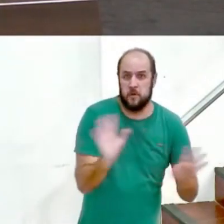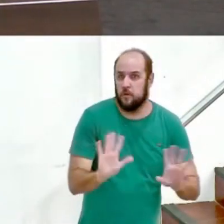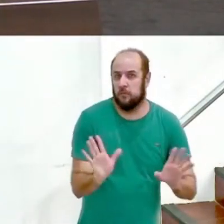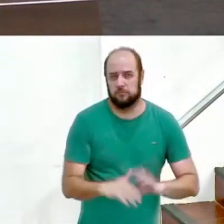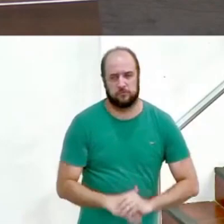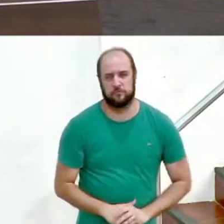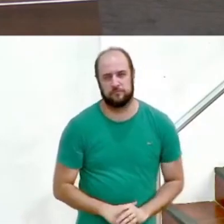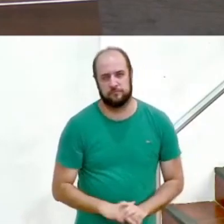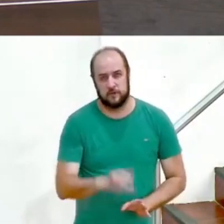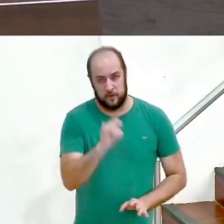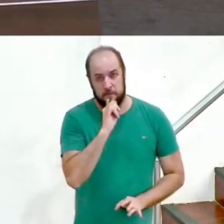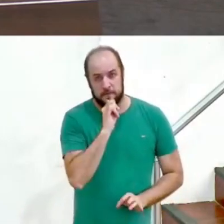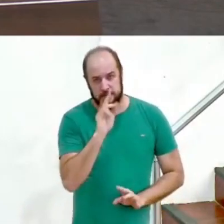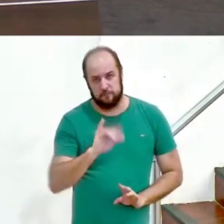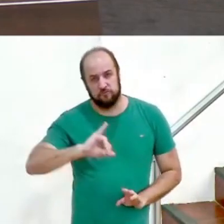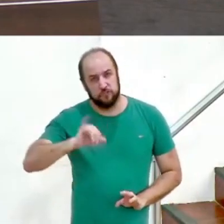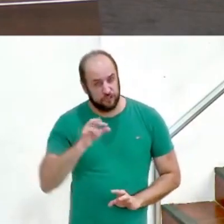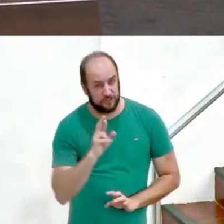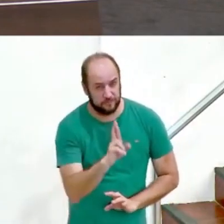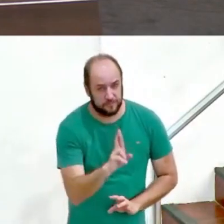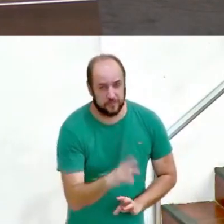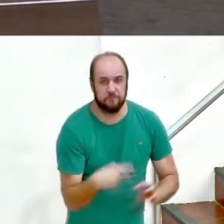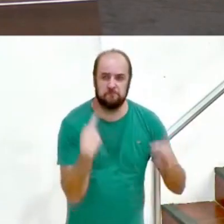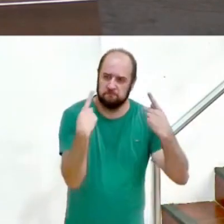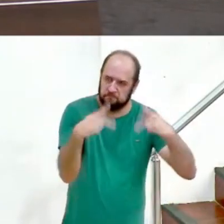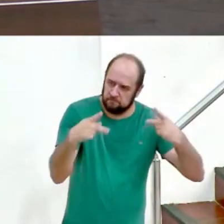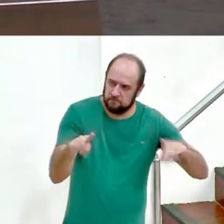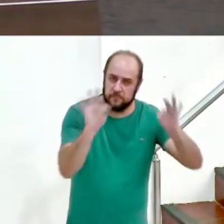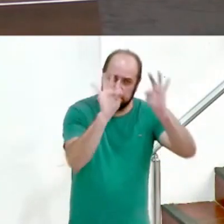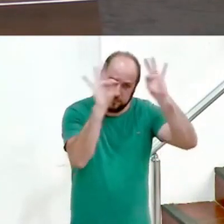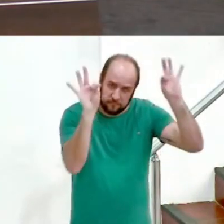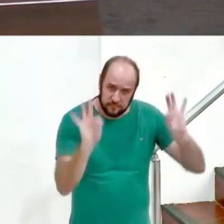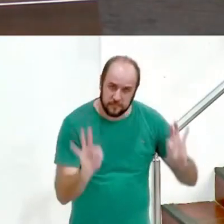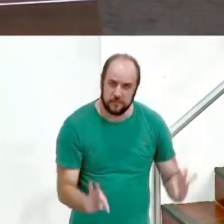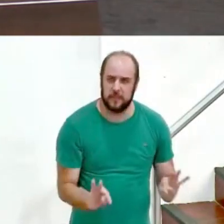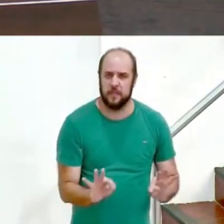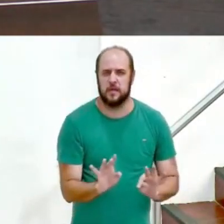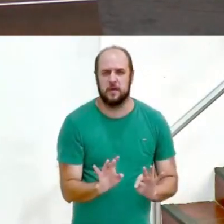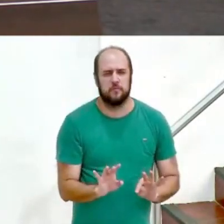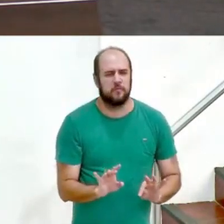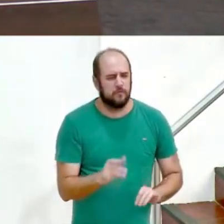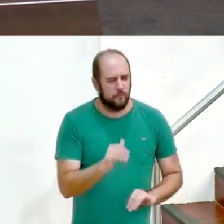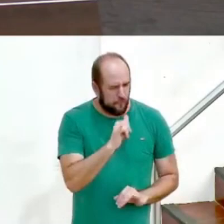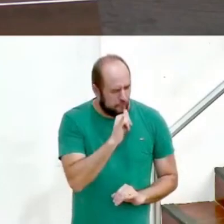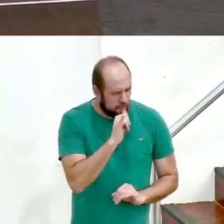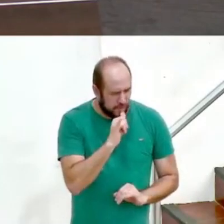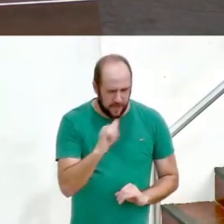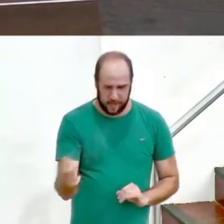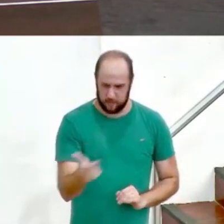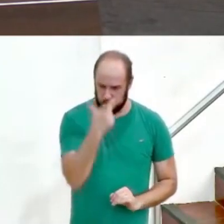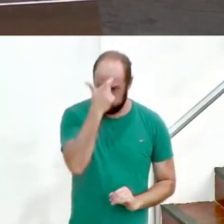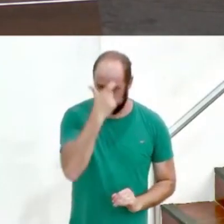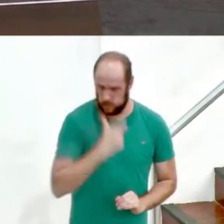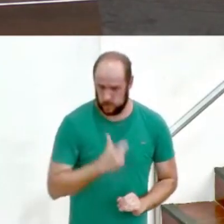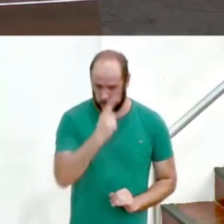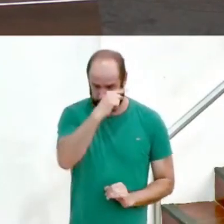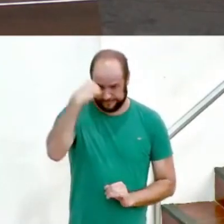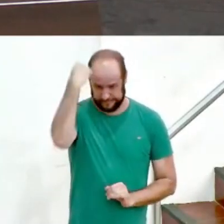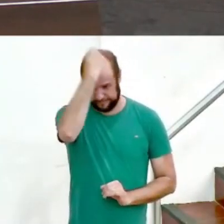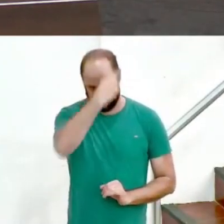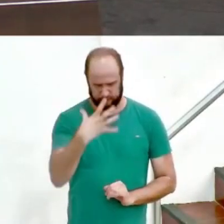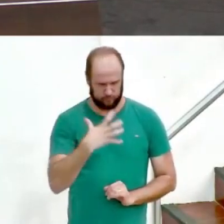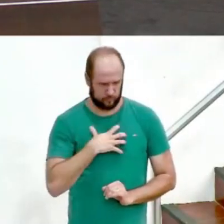exemplo, Jeremias pregando no templo deixa claro que as atitudes santas e as